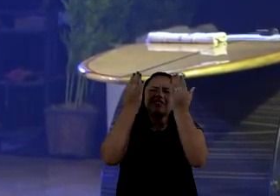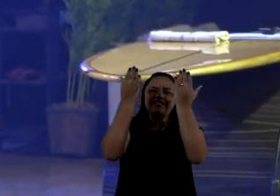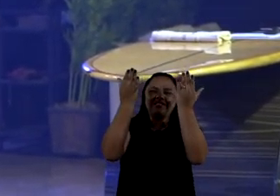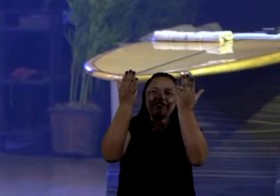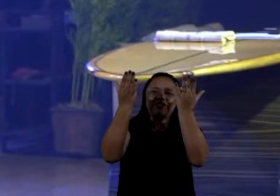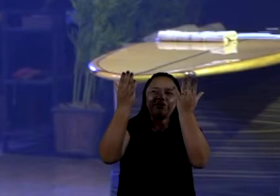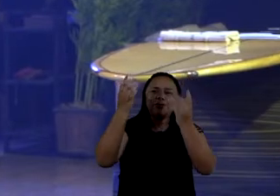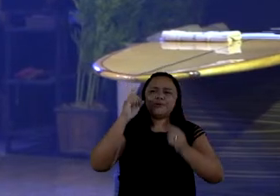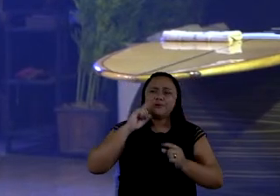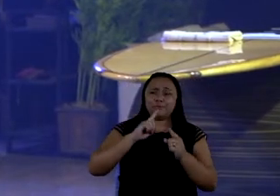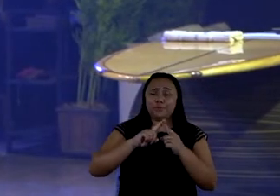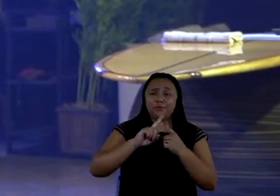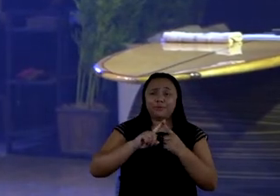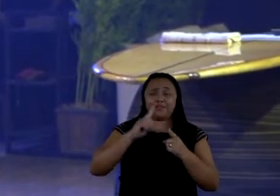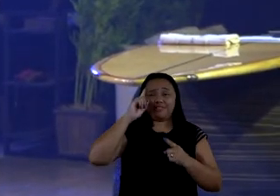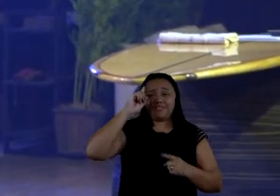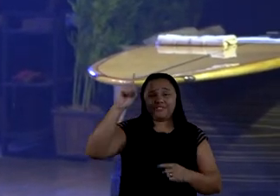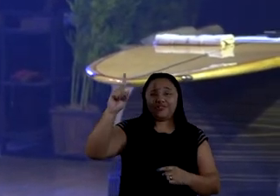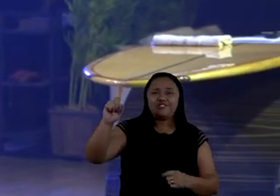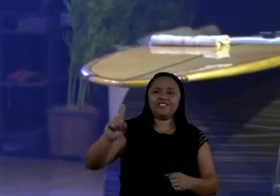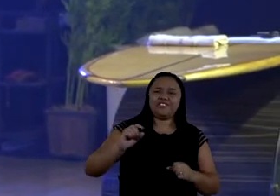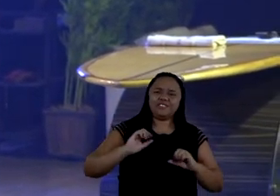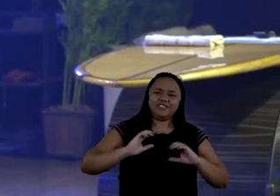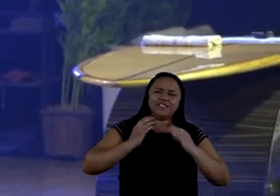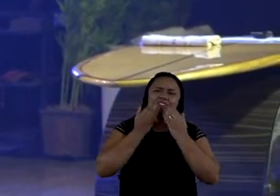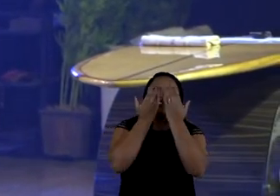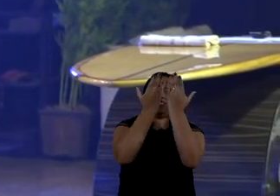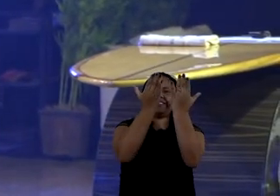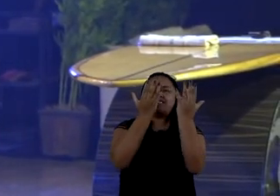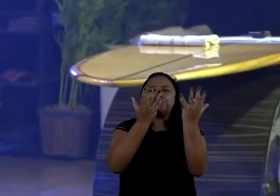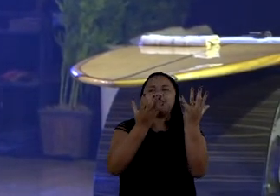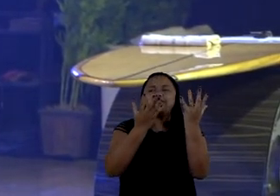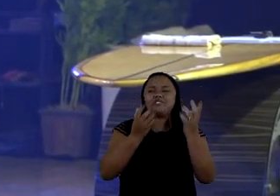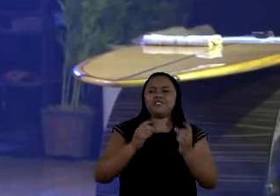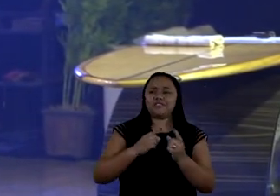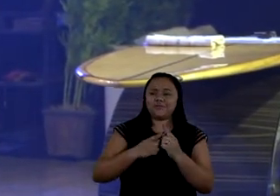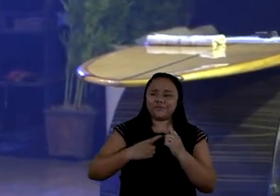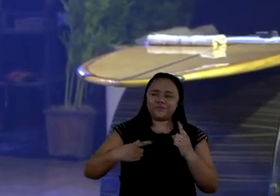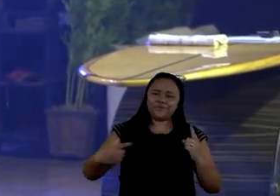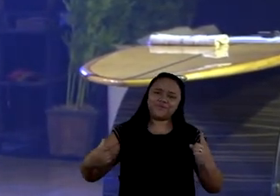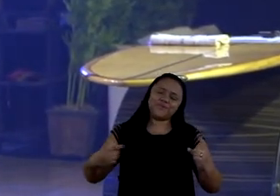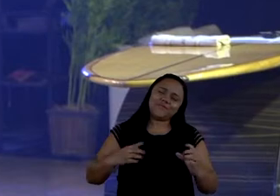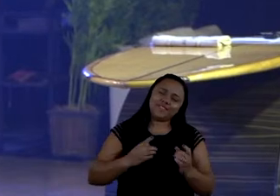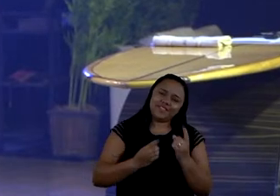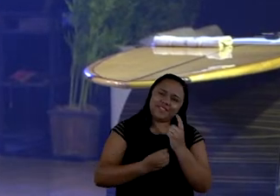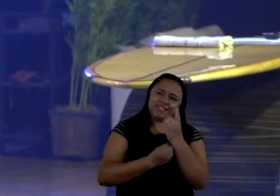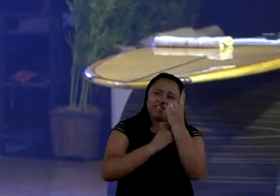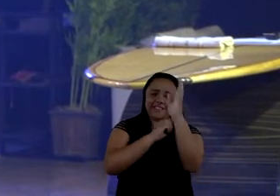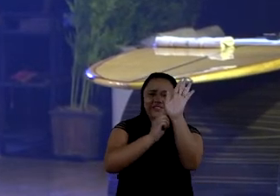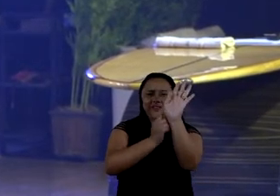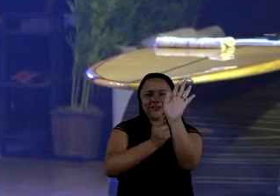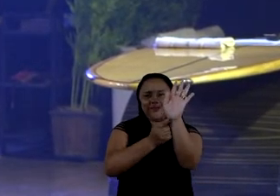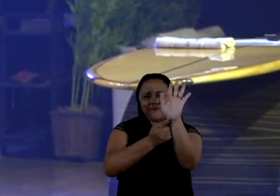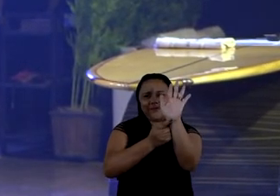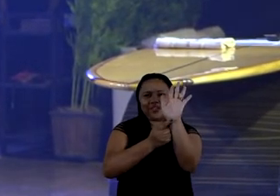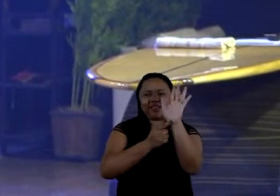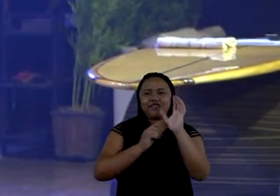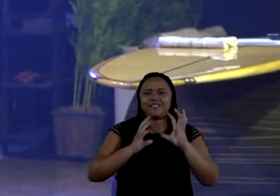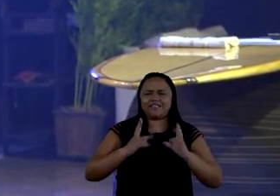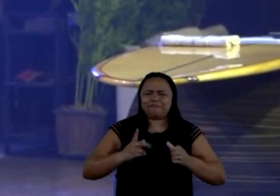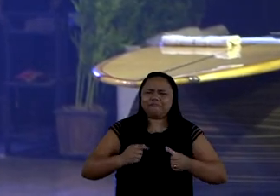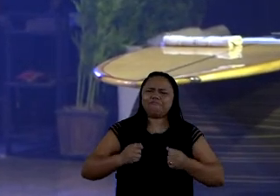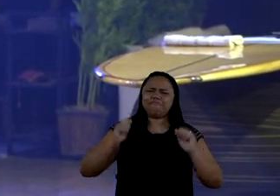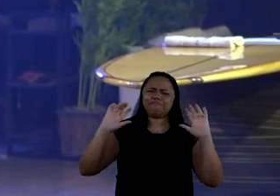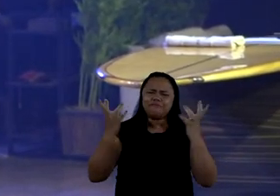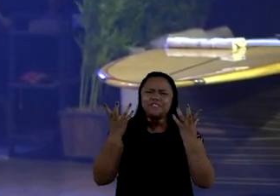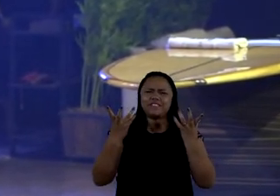dia da semana. Nós queremos consagrar esta semana ao Senhor, para que tudo aquilo que aconteça nela venha cumprir os